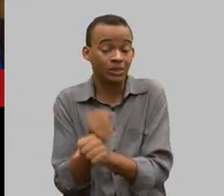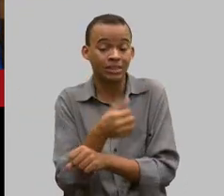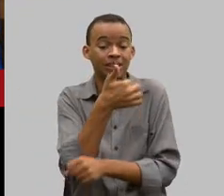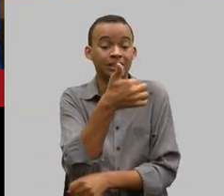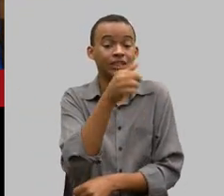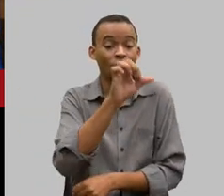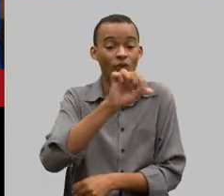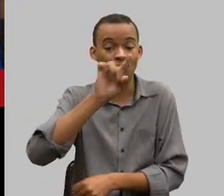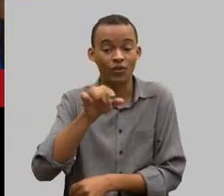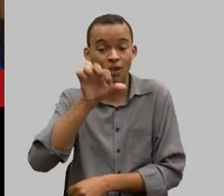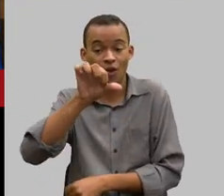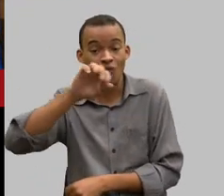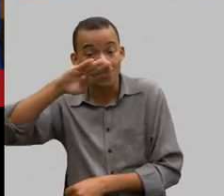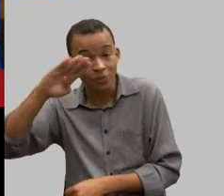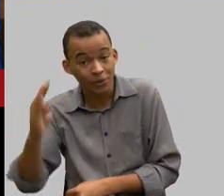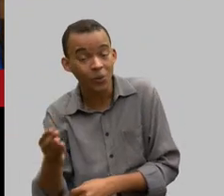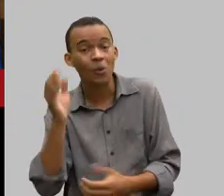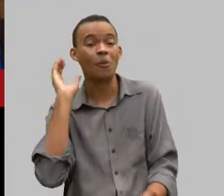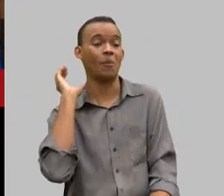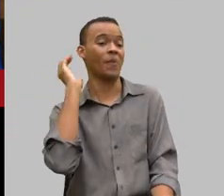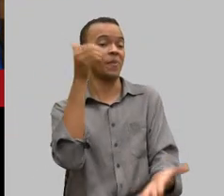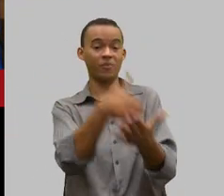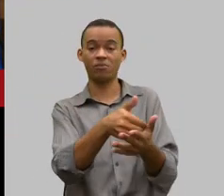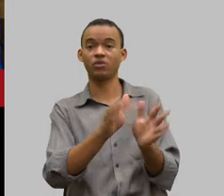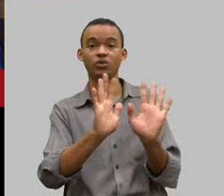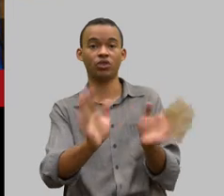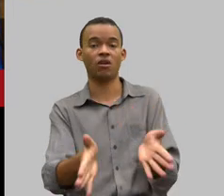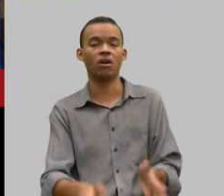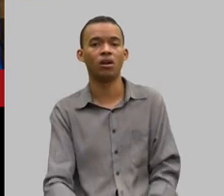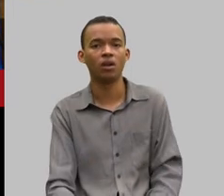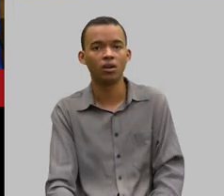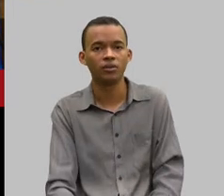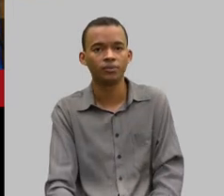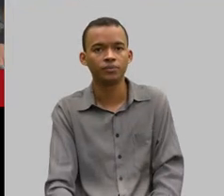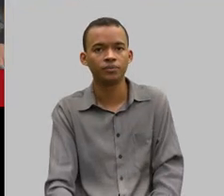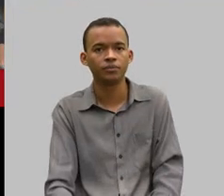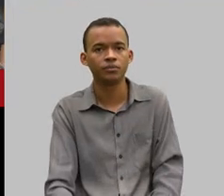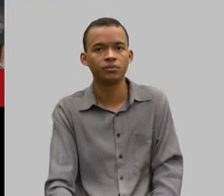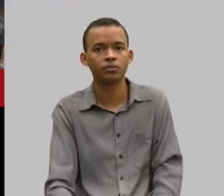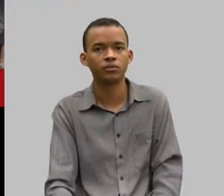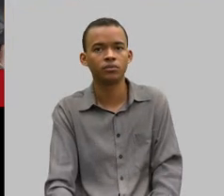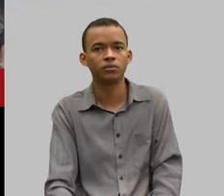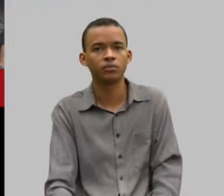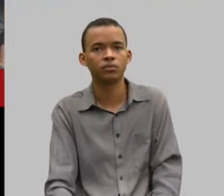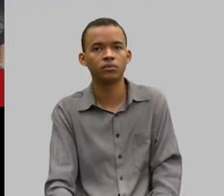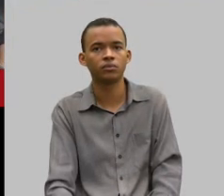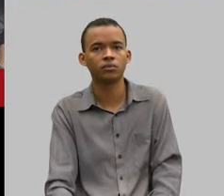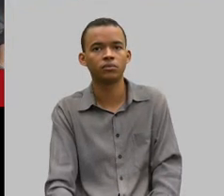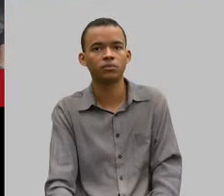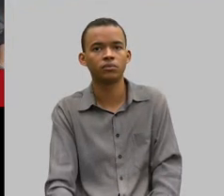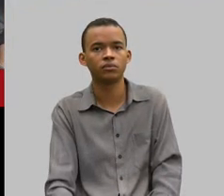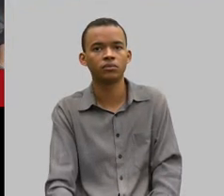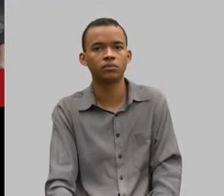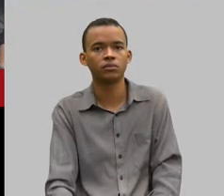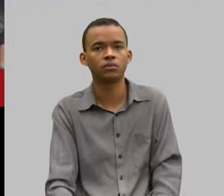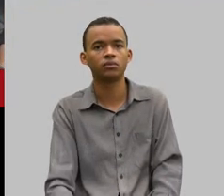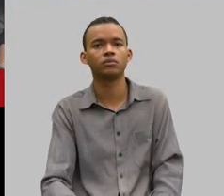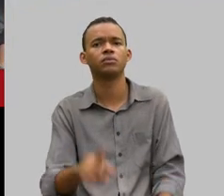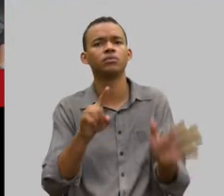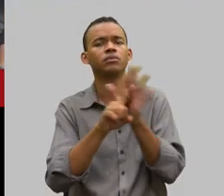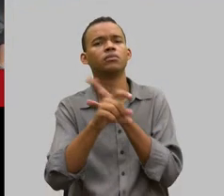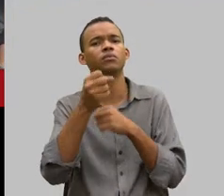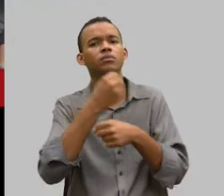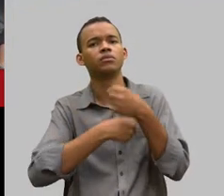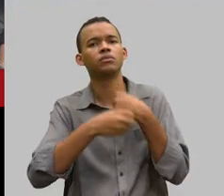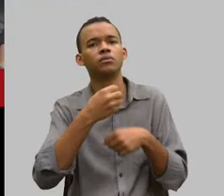pagos a de 1920 o senhor não vai falar não 1920 2019 2020 PR saúde sen não vai